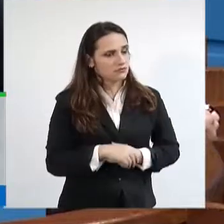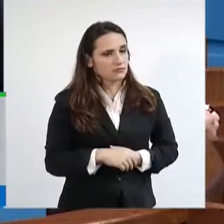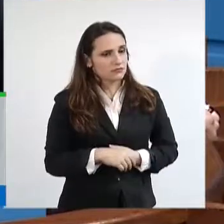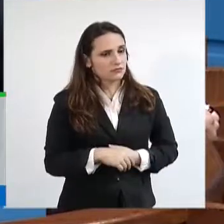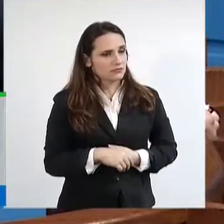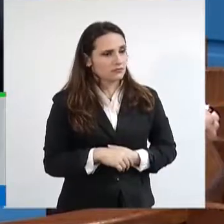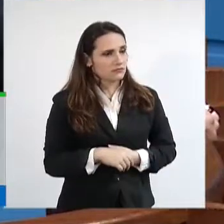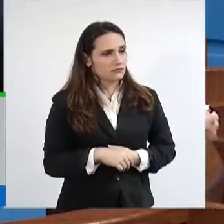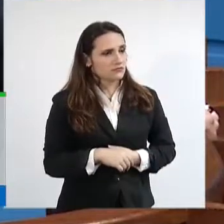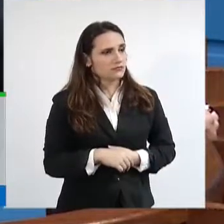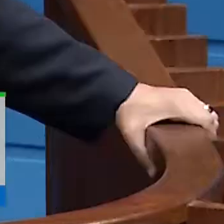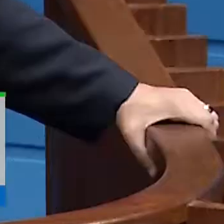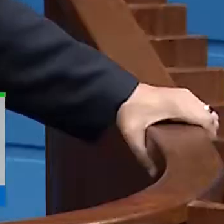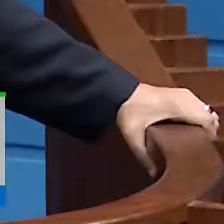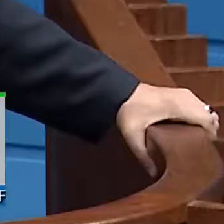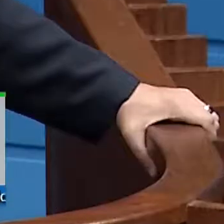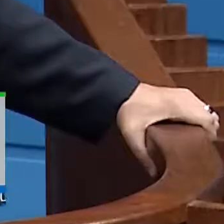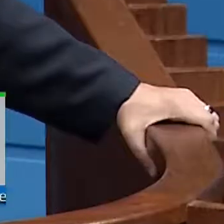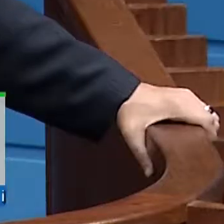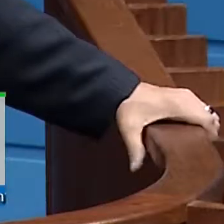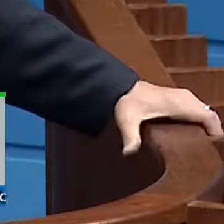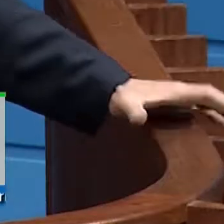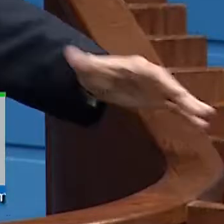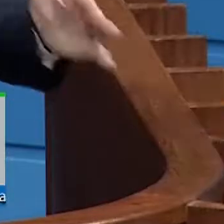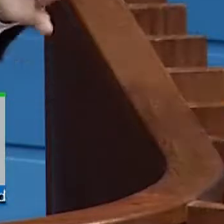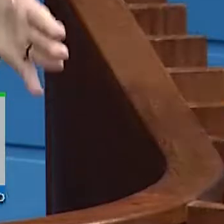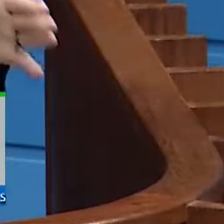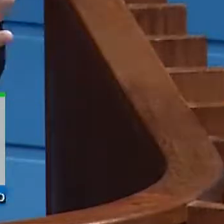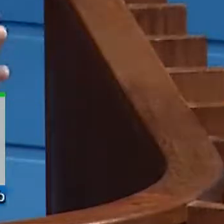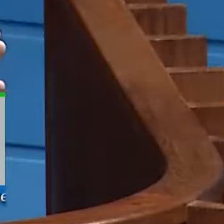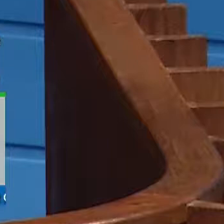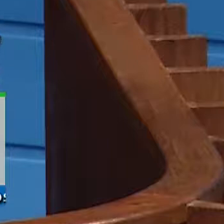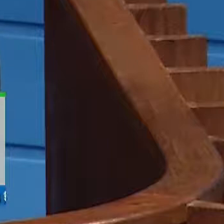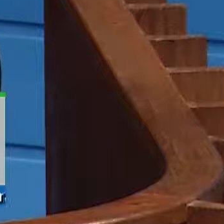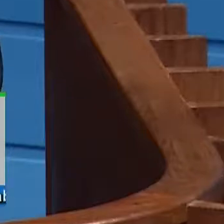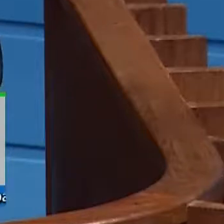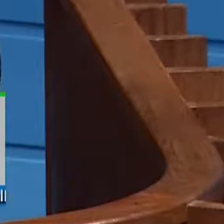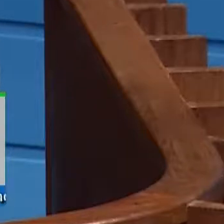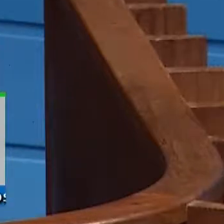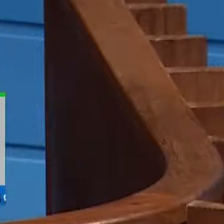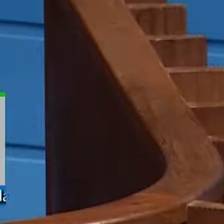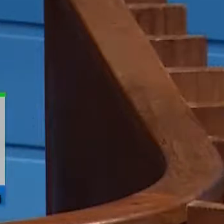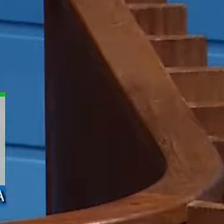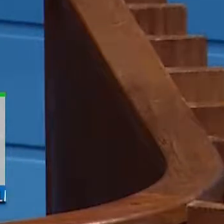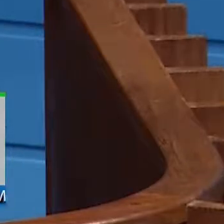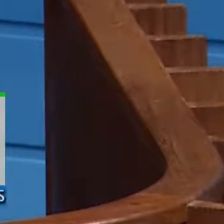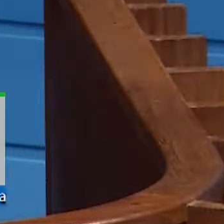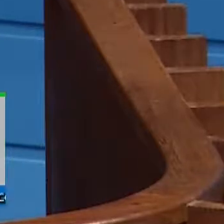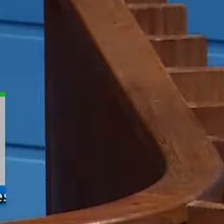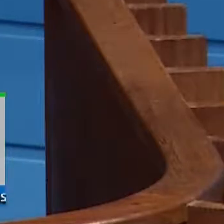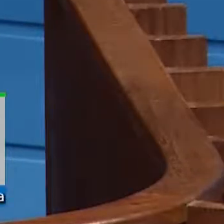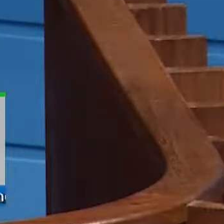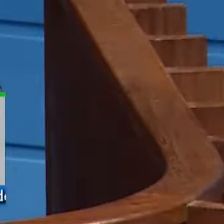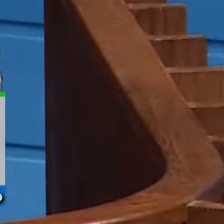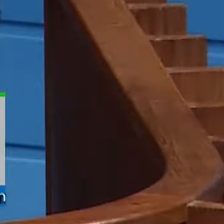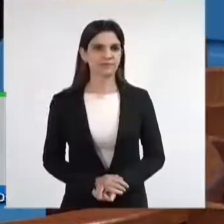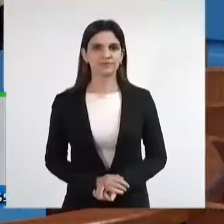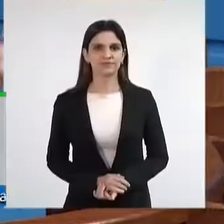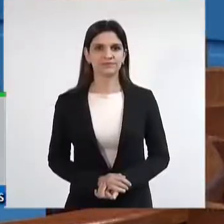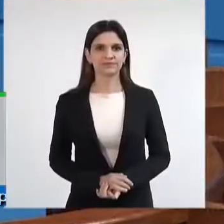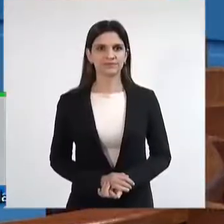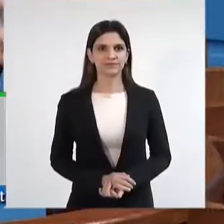do deputado Gerson Claro, e ele lembra muito bem dessa questão do Fundeb, né?